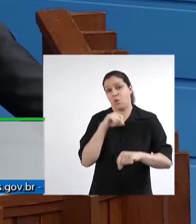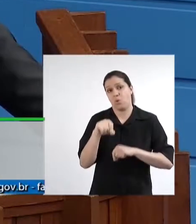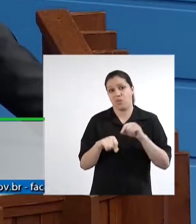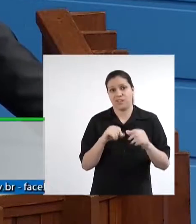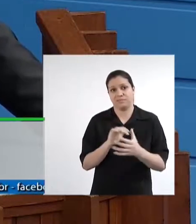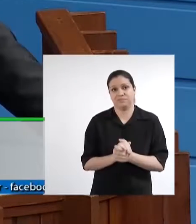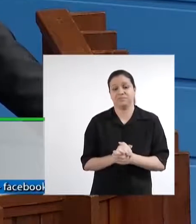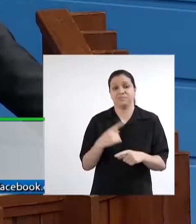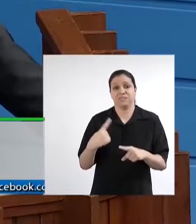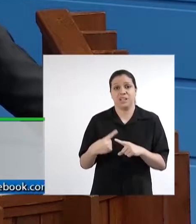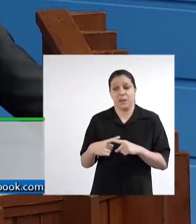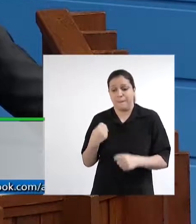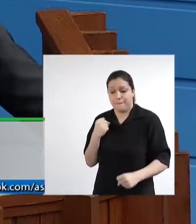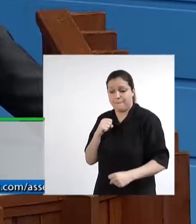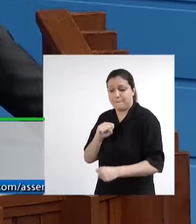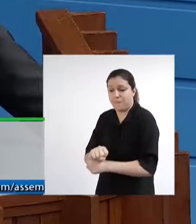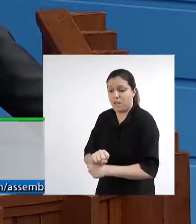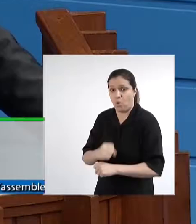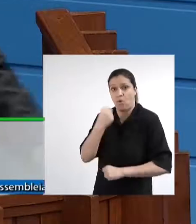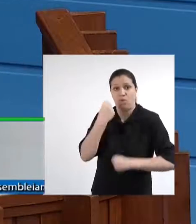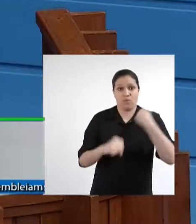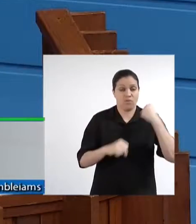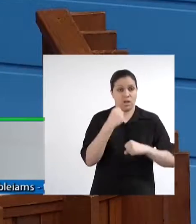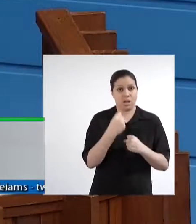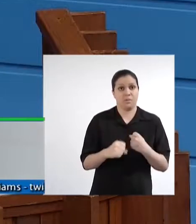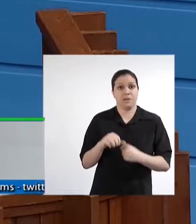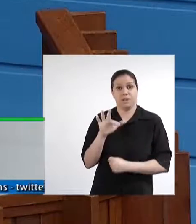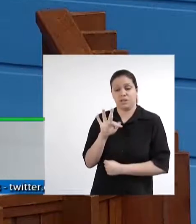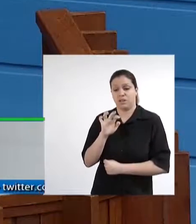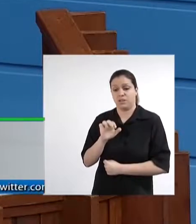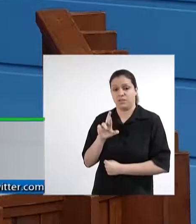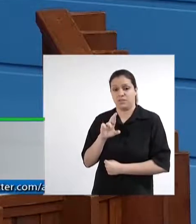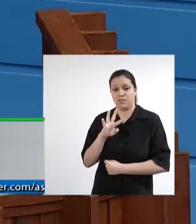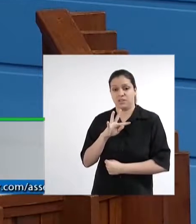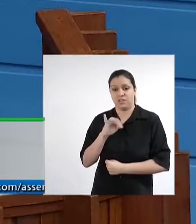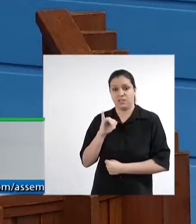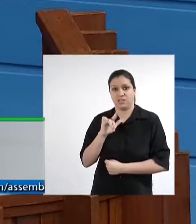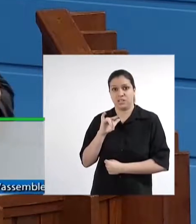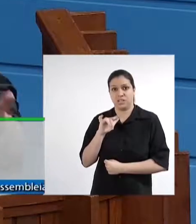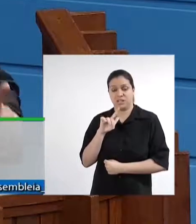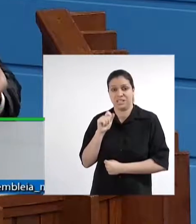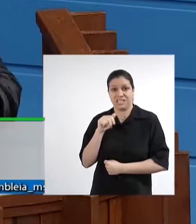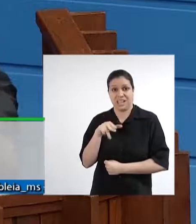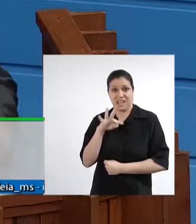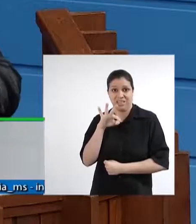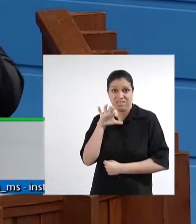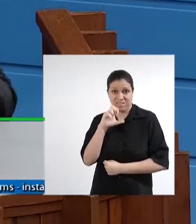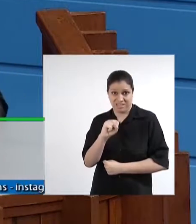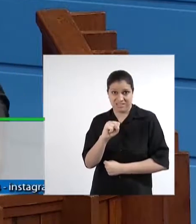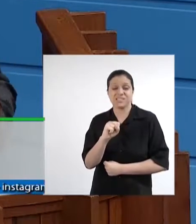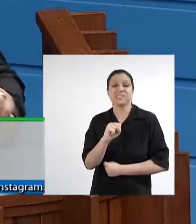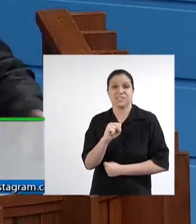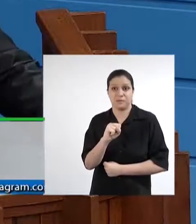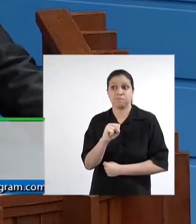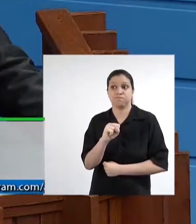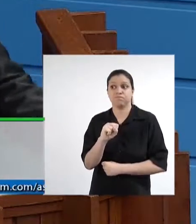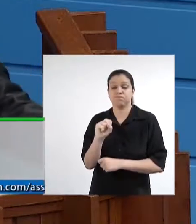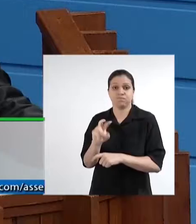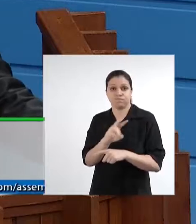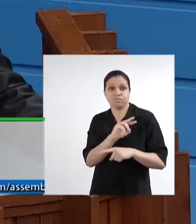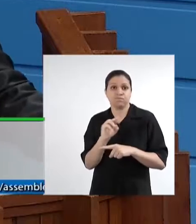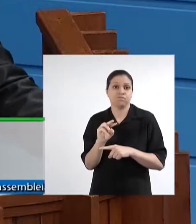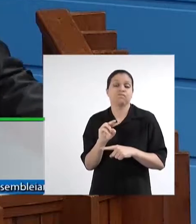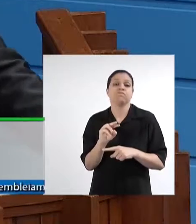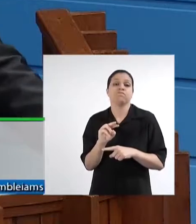pela parada da fábrica de fertilizante chamada UFN3, que será, se Deus quiser,